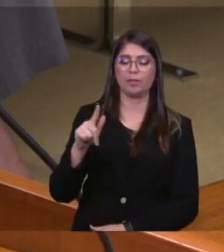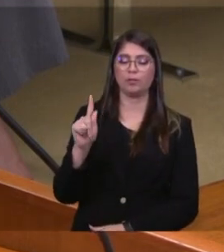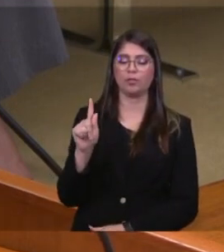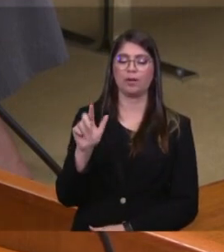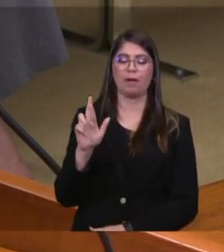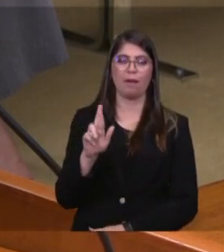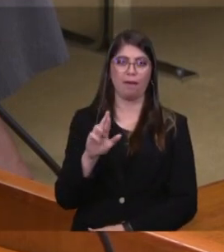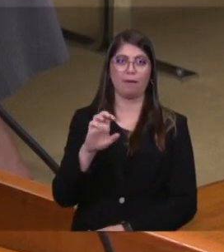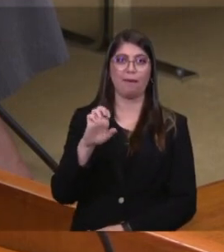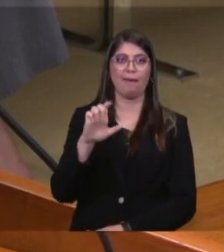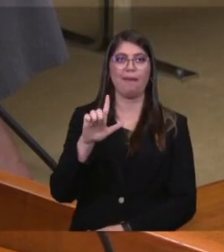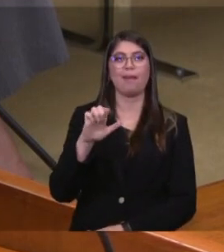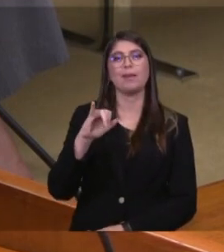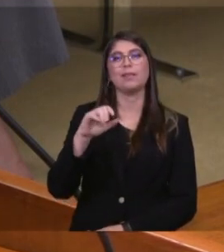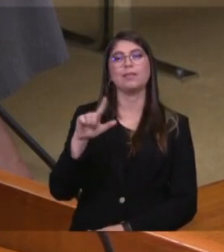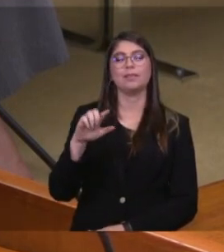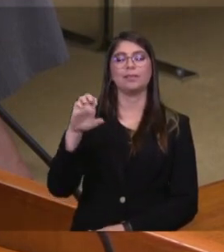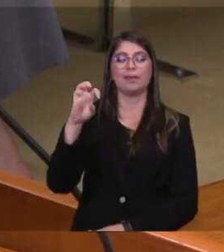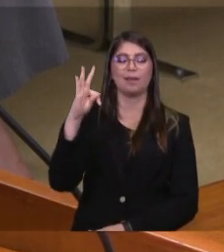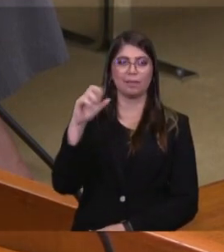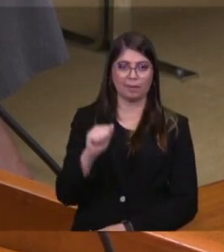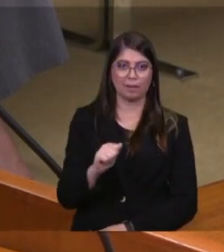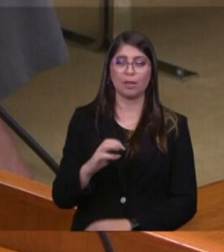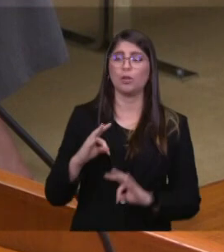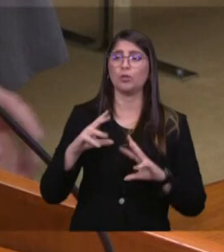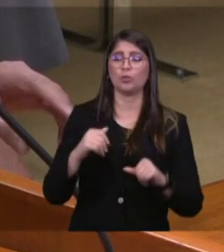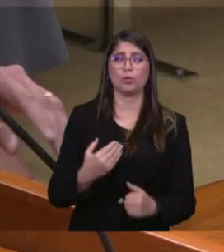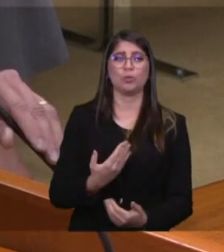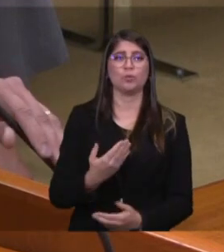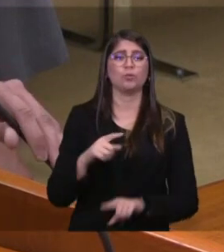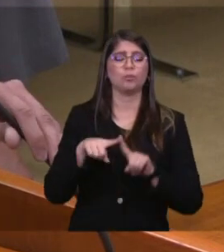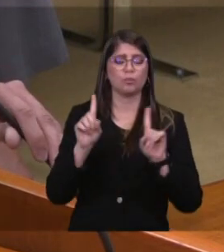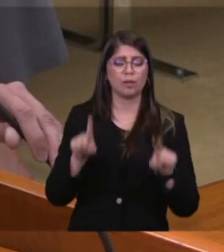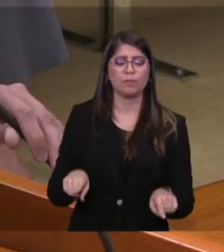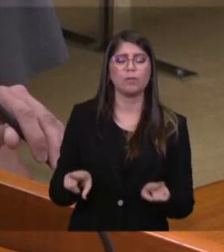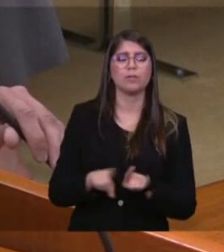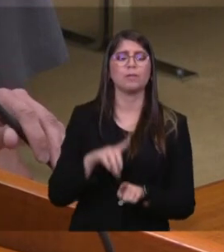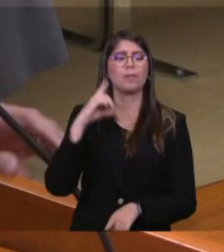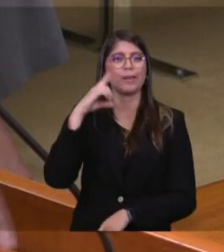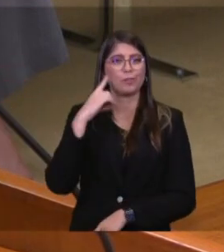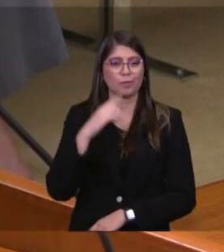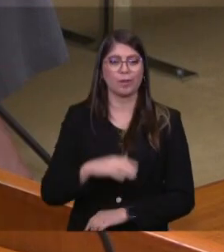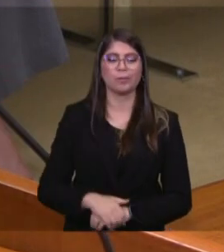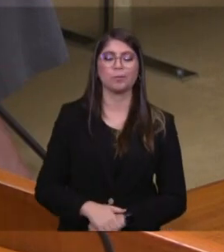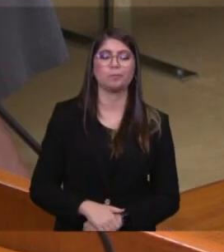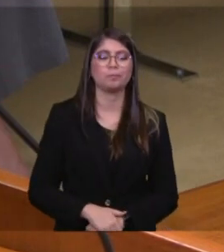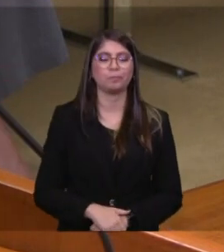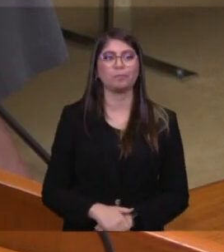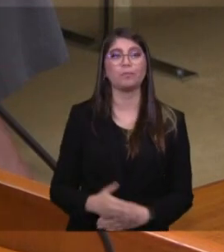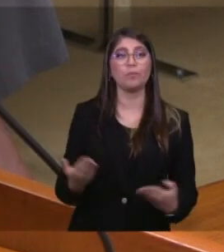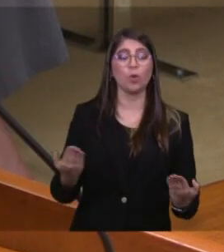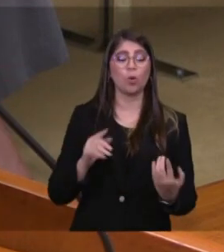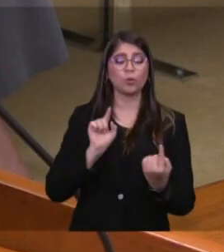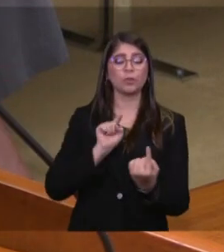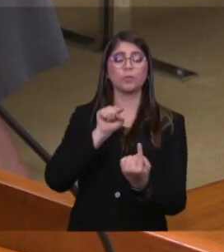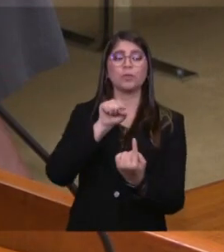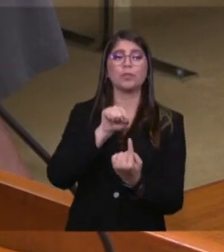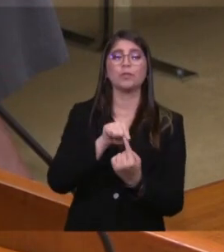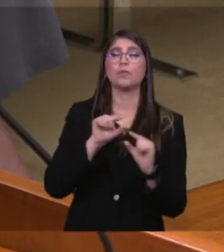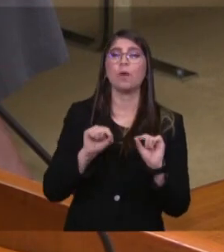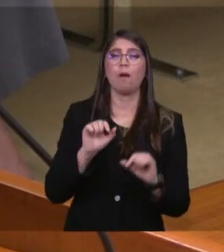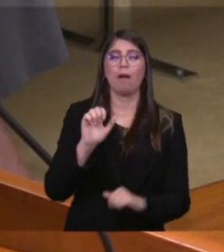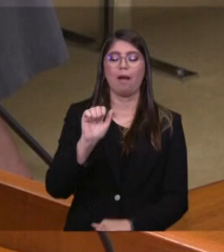Eliseta, colegas servidores, colegas advogados. A missão que nos traz a essa tribuna no dia de hoje é falar um pouco da